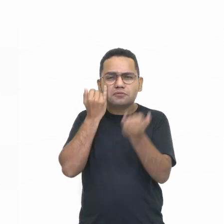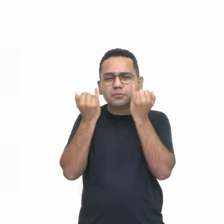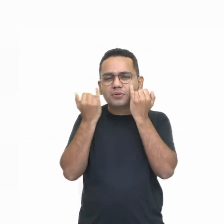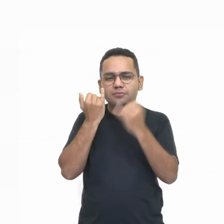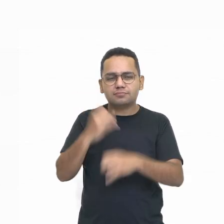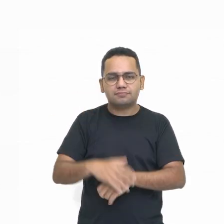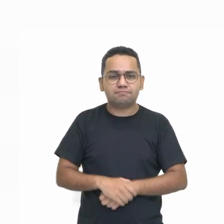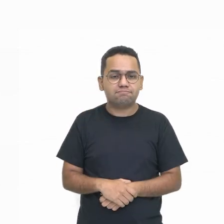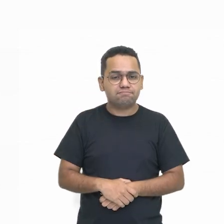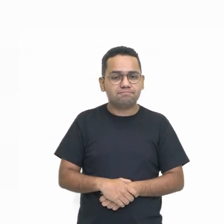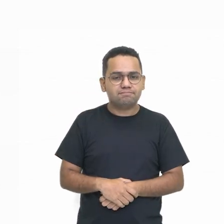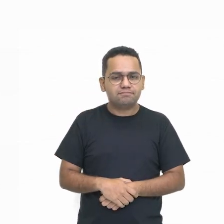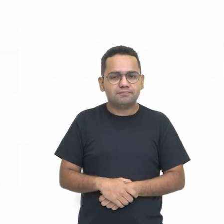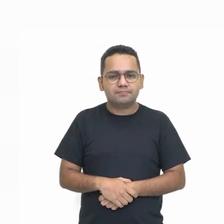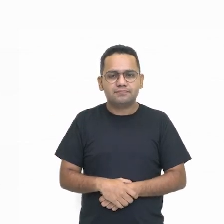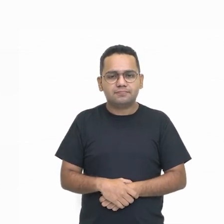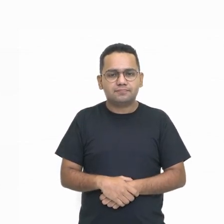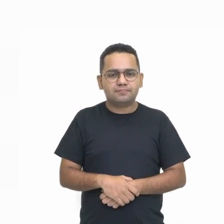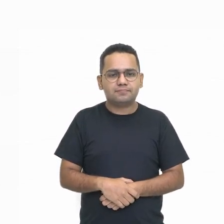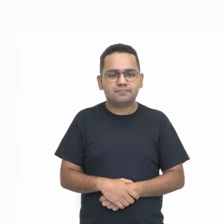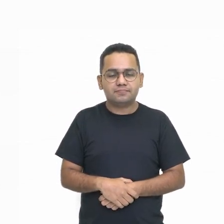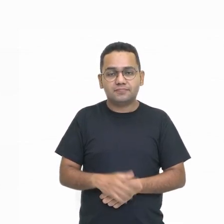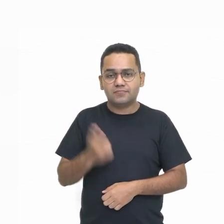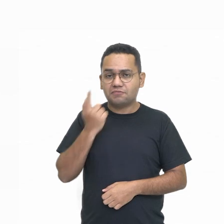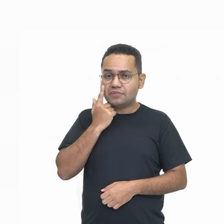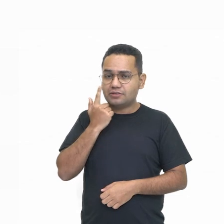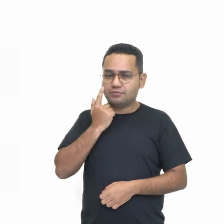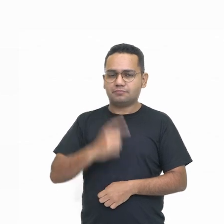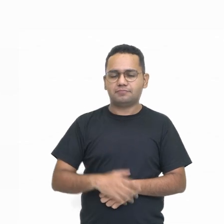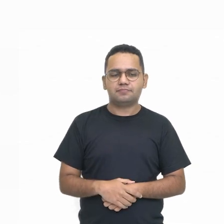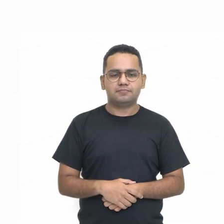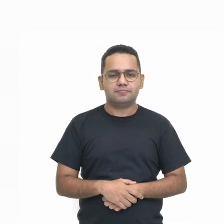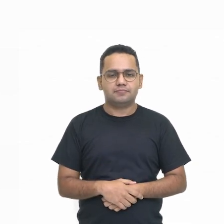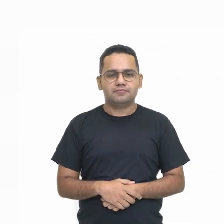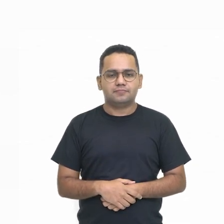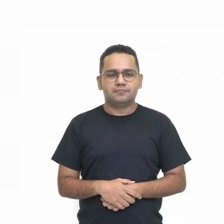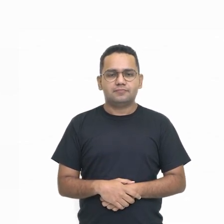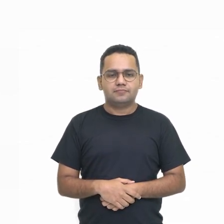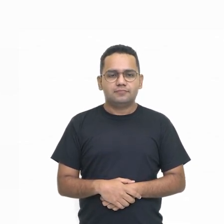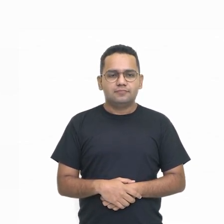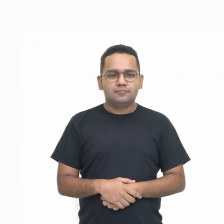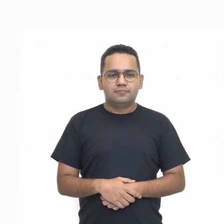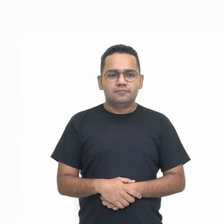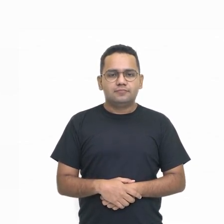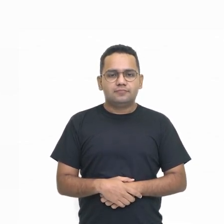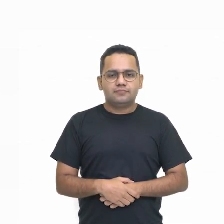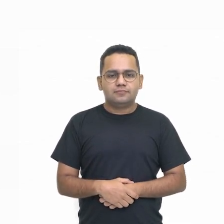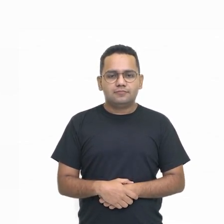um quadro que iremos, né, como o professor